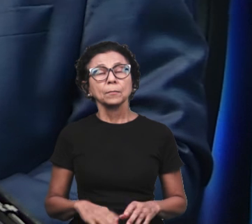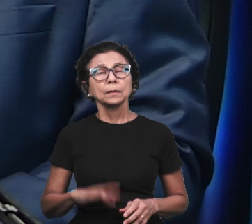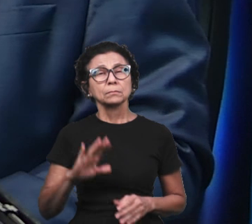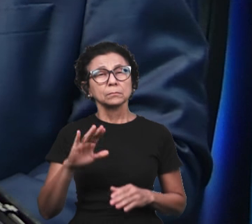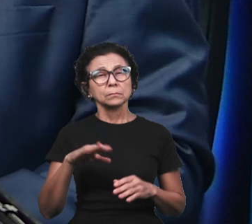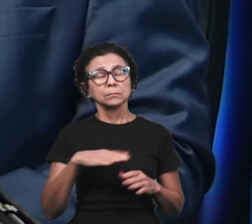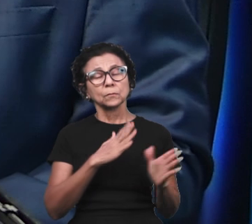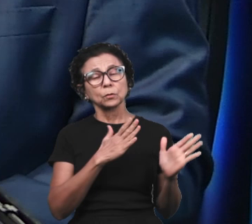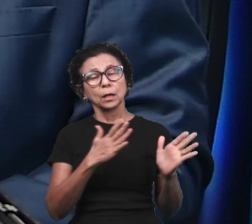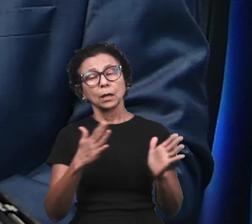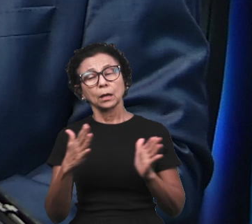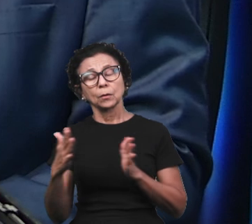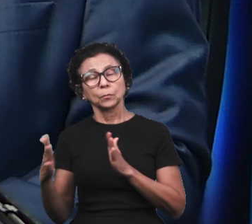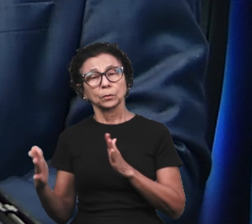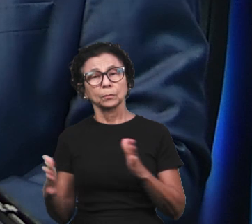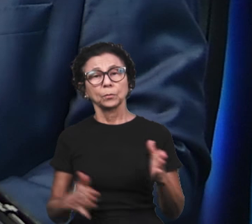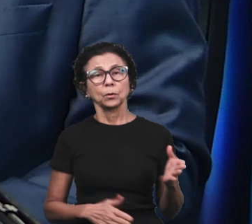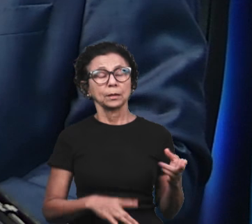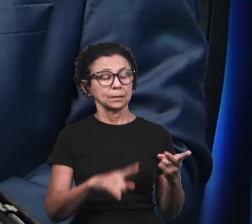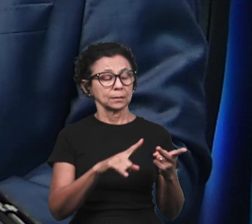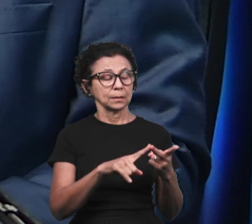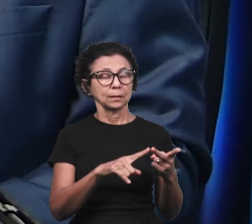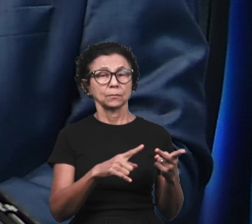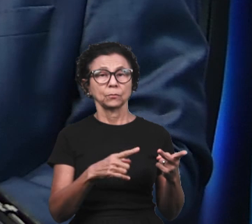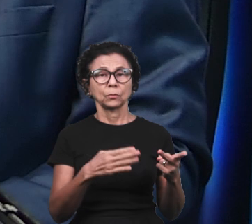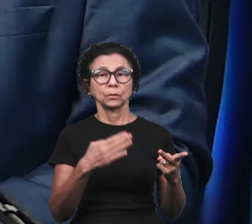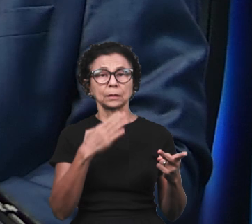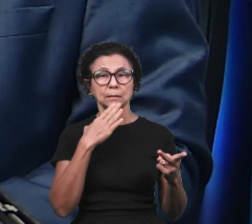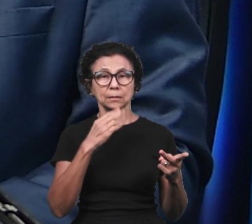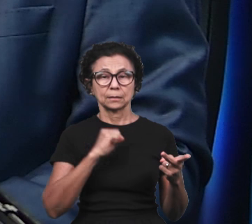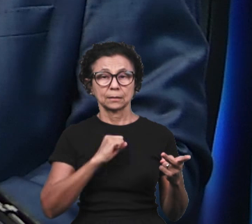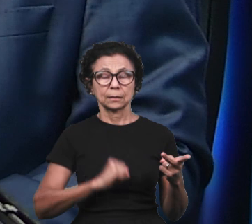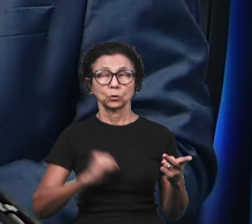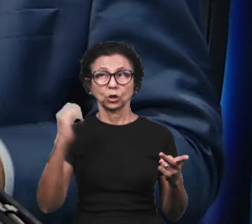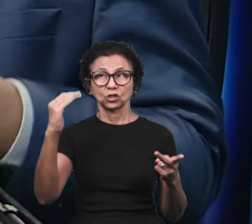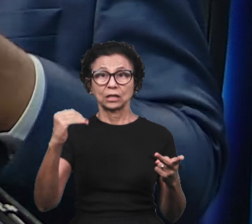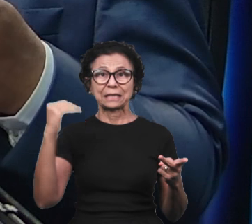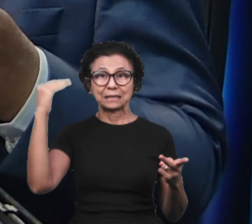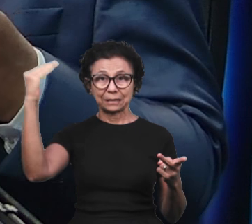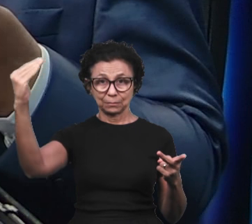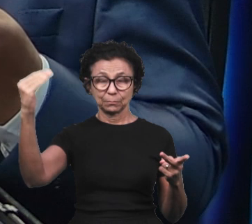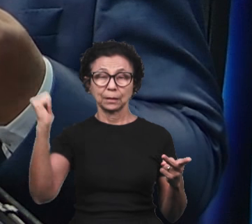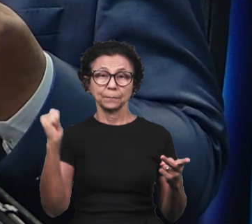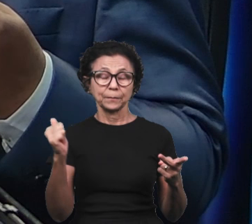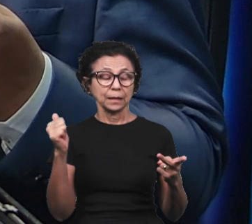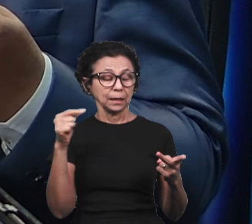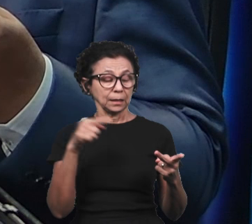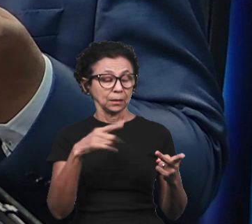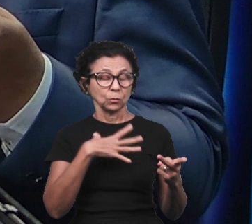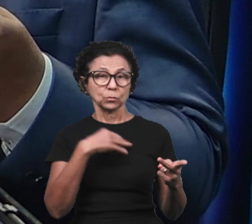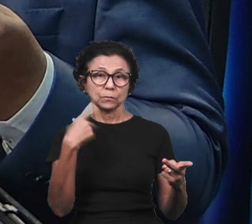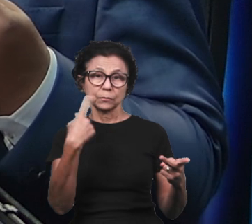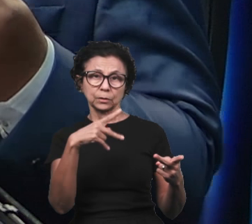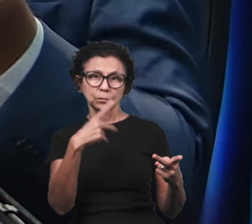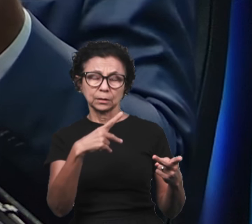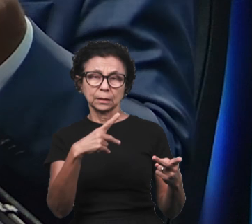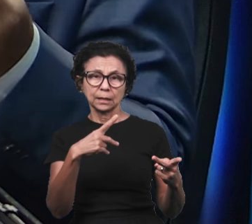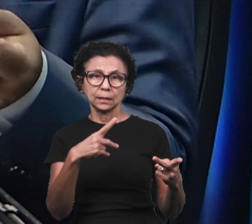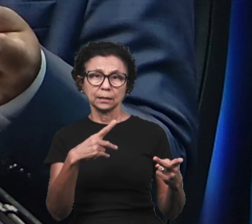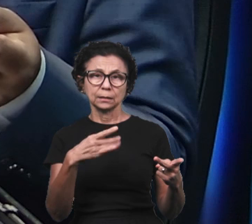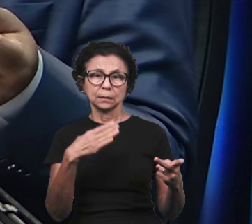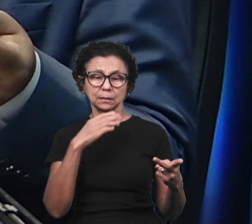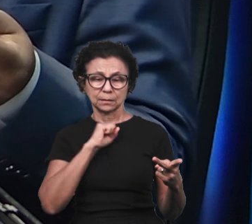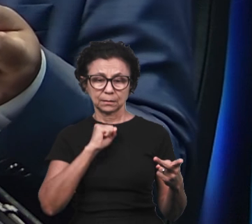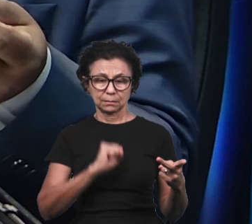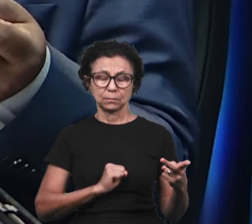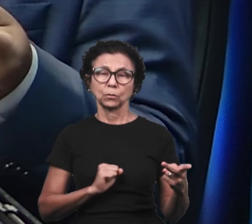e ele sumo sacerdote. Como sumo sacerdote, ele, uma vez por ano, ele entrava no Santo